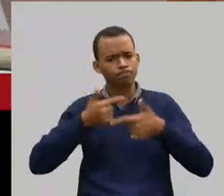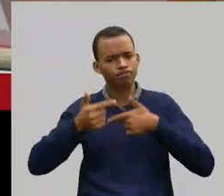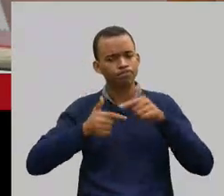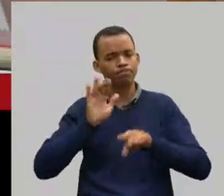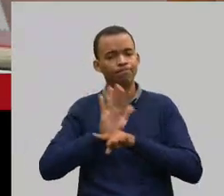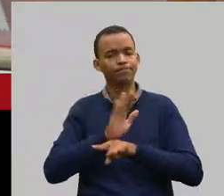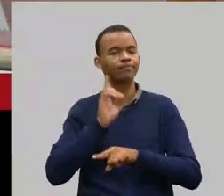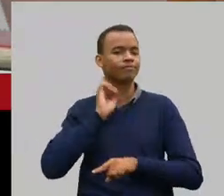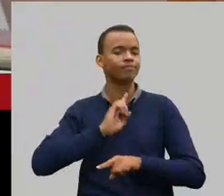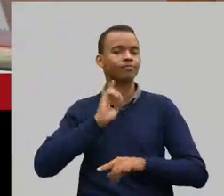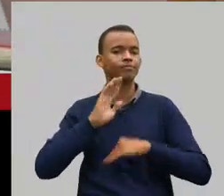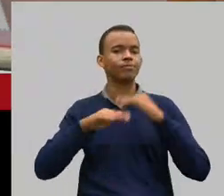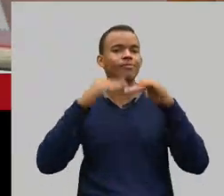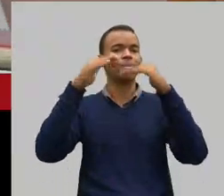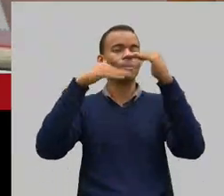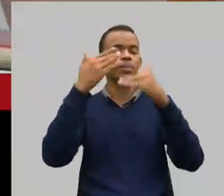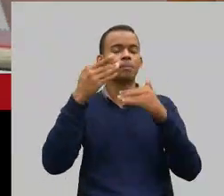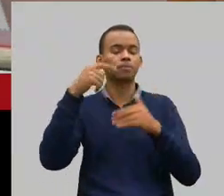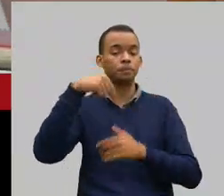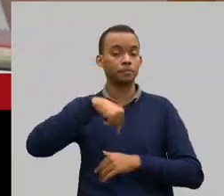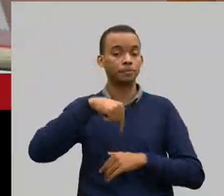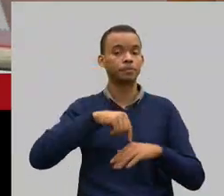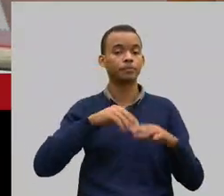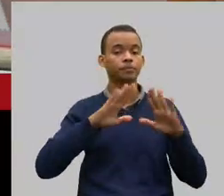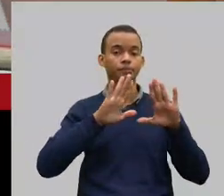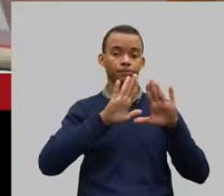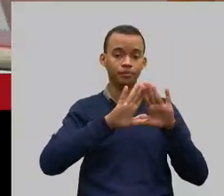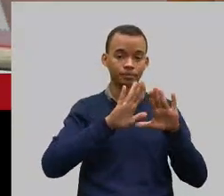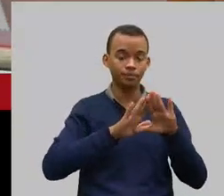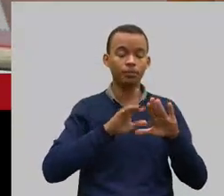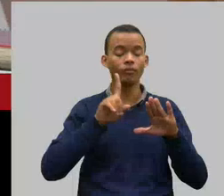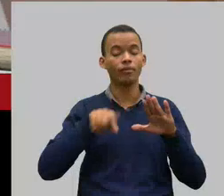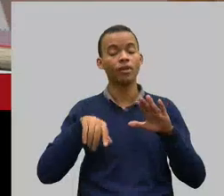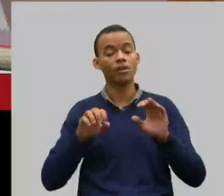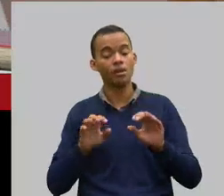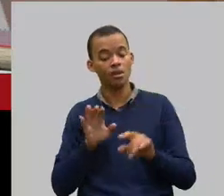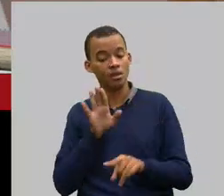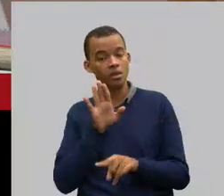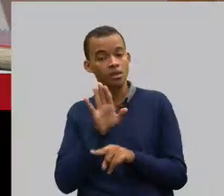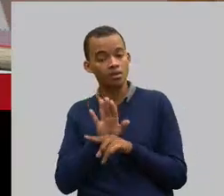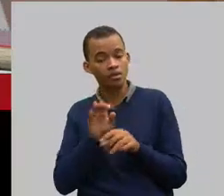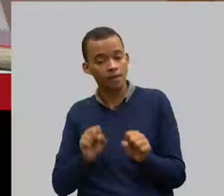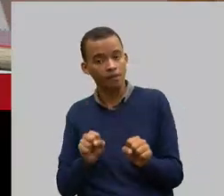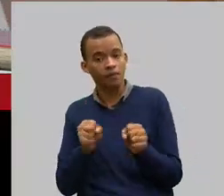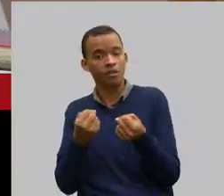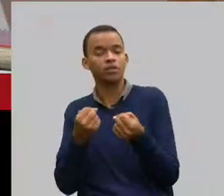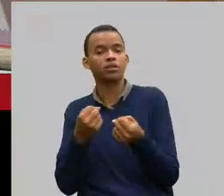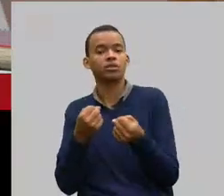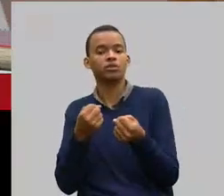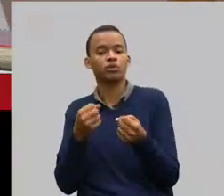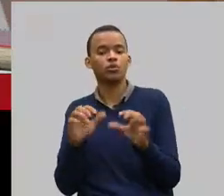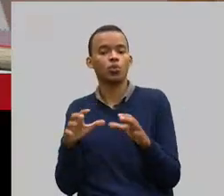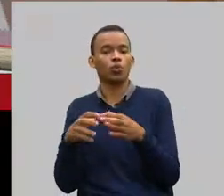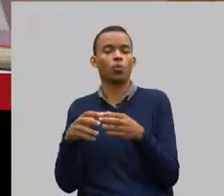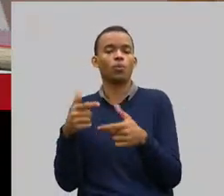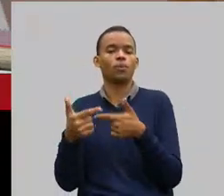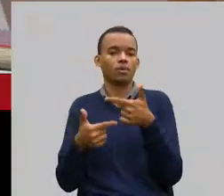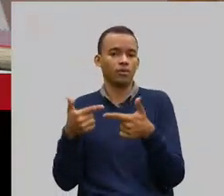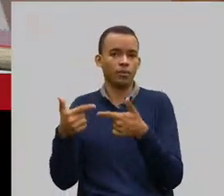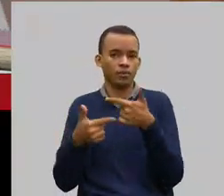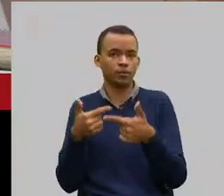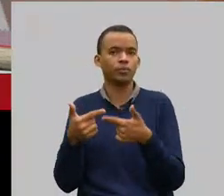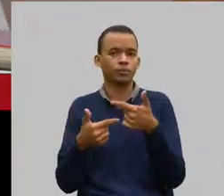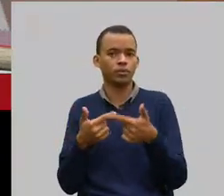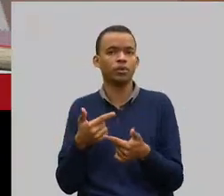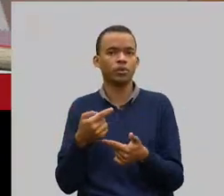eh que sempre falam que defende os trabalhadores eu tenho certeza que no final desse mandato nosso